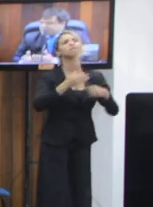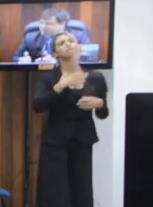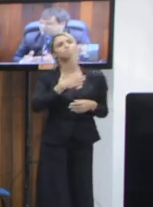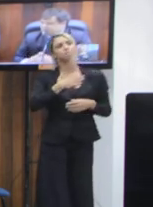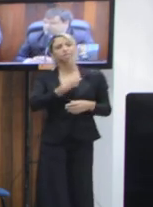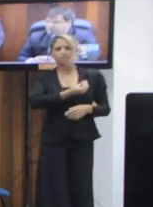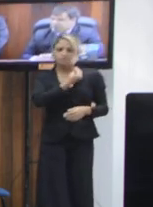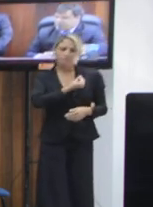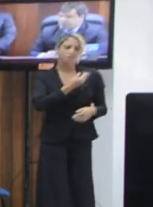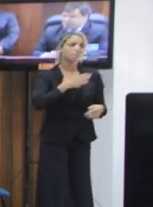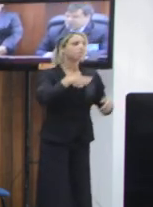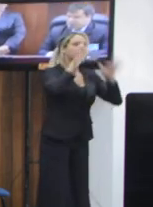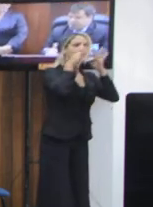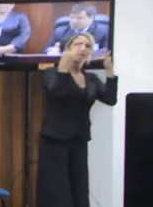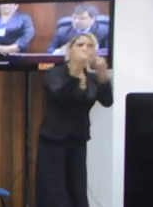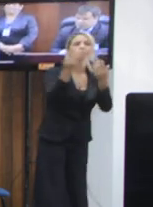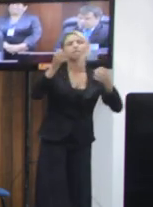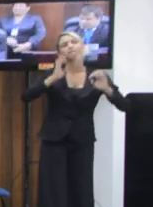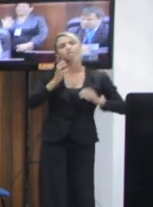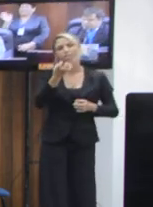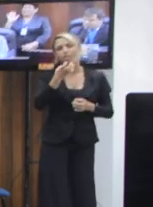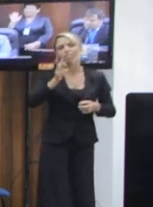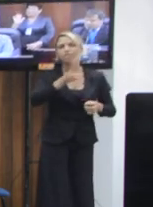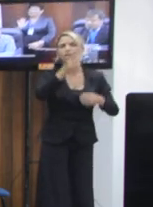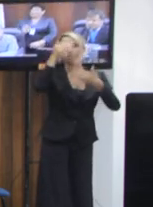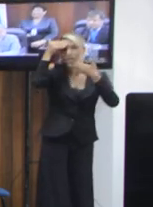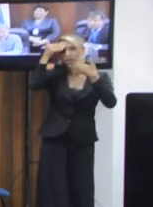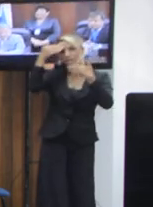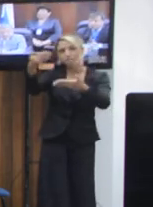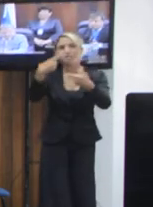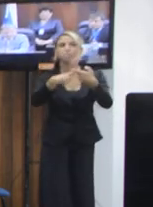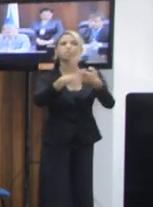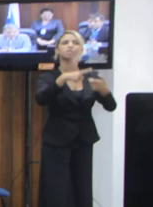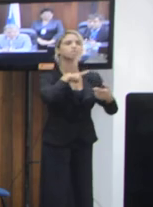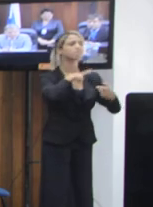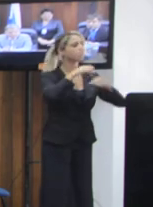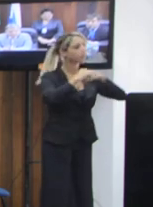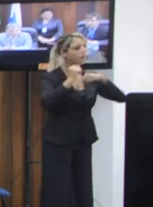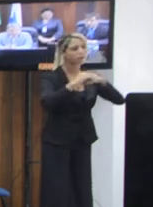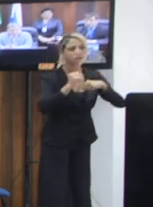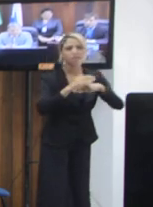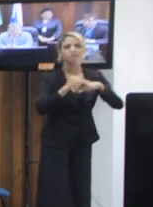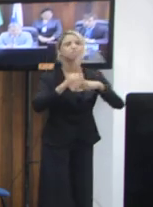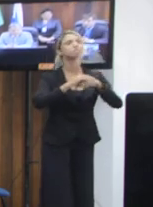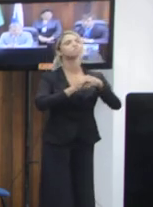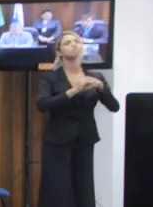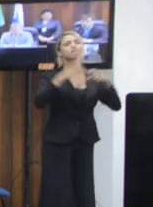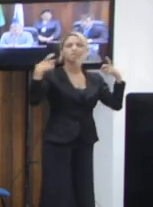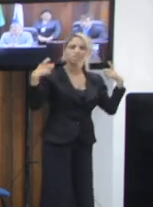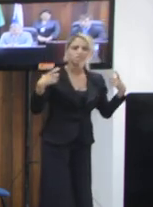a vida da minha família e com o carinho que nós temos nesses 2 anos que passou